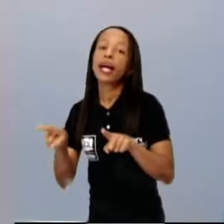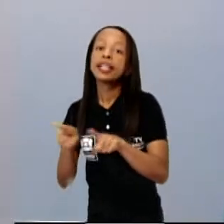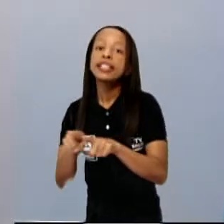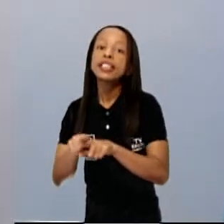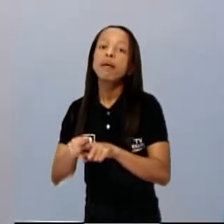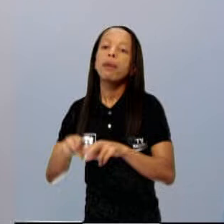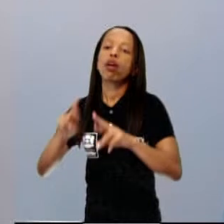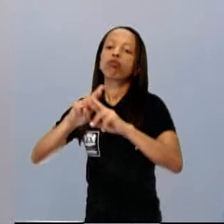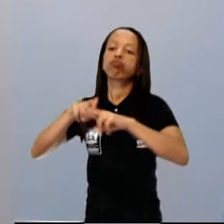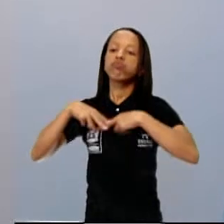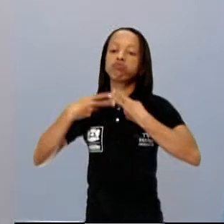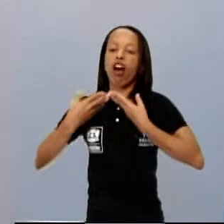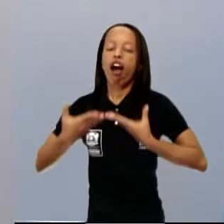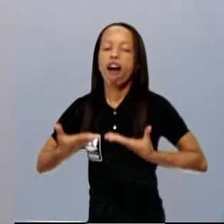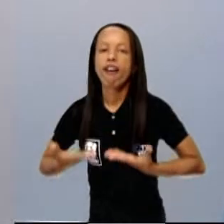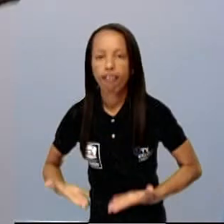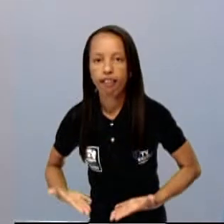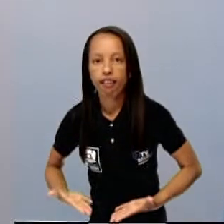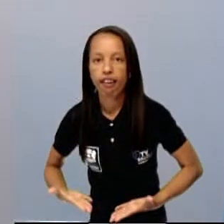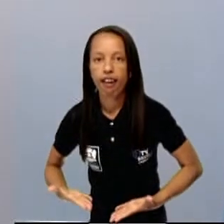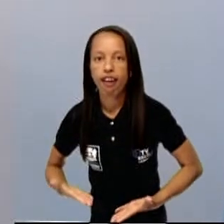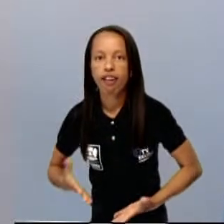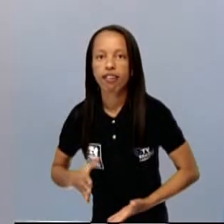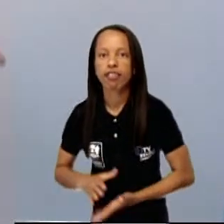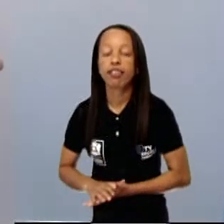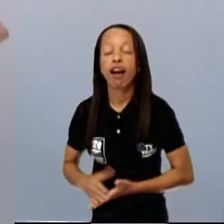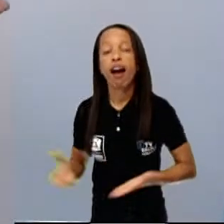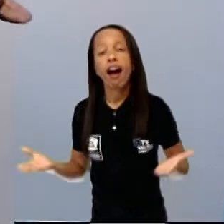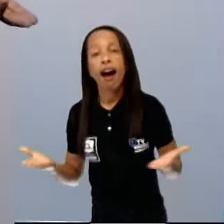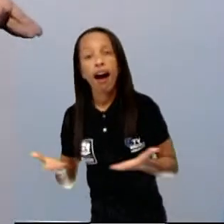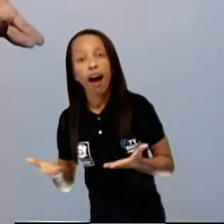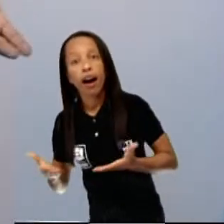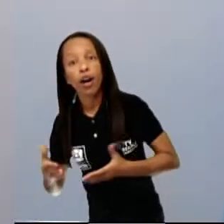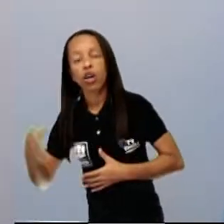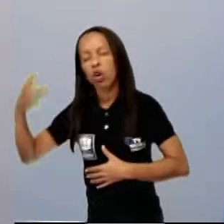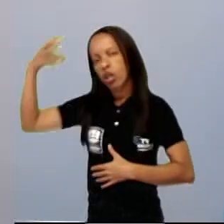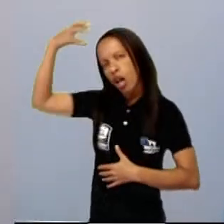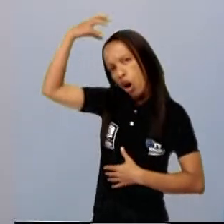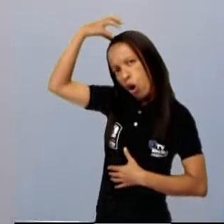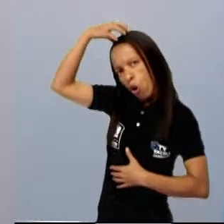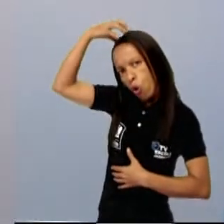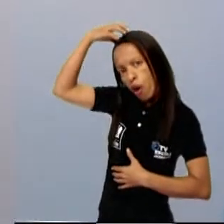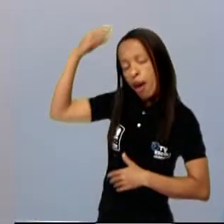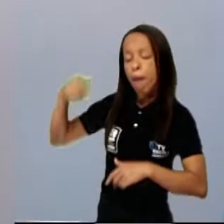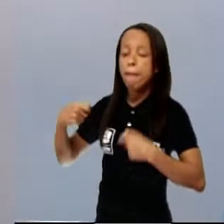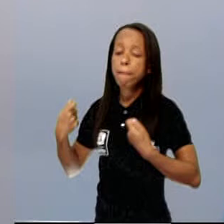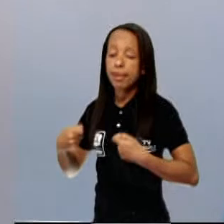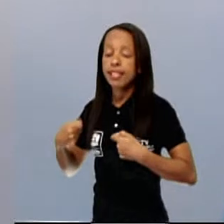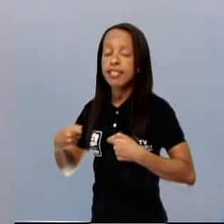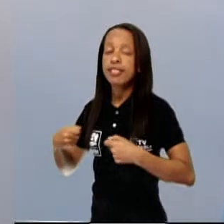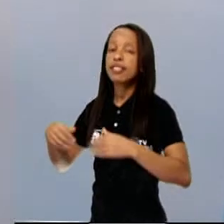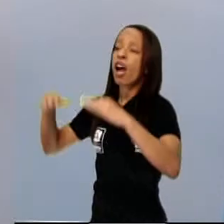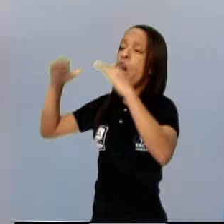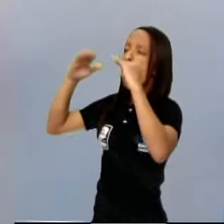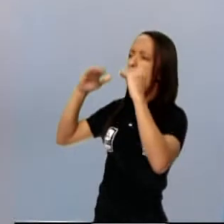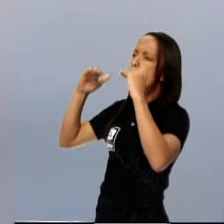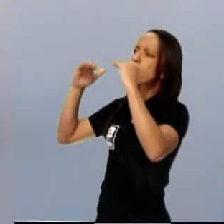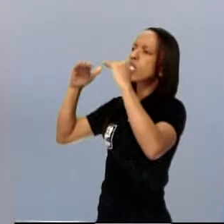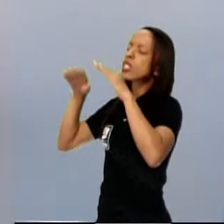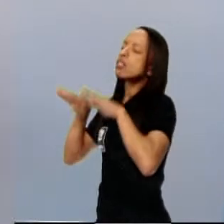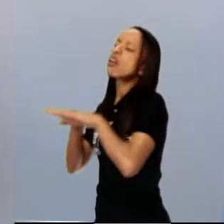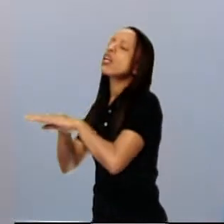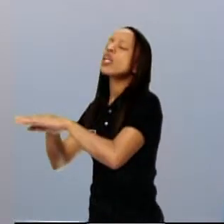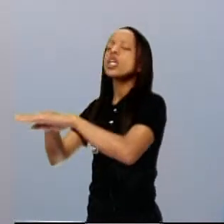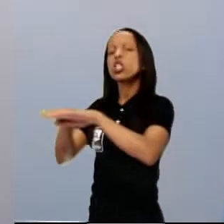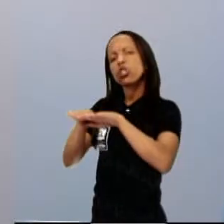toda a Europa. Ou seja, os reis vão ter que começar a seguir a cartilha da Constituição. Não dá mais para o cara ter poder maior porque ele disse que Deus